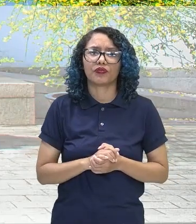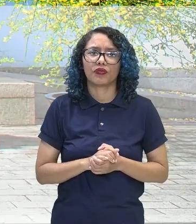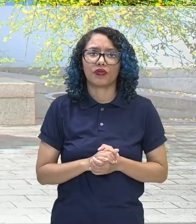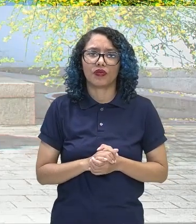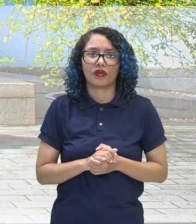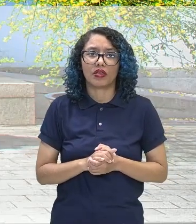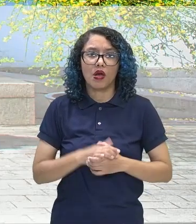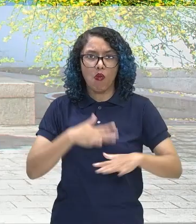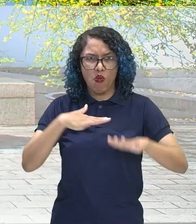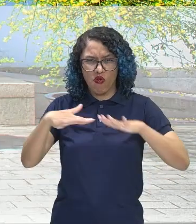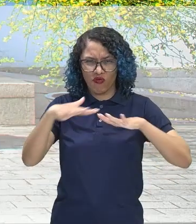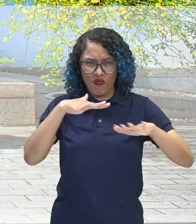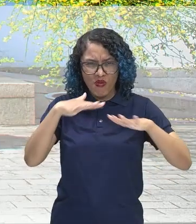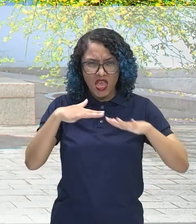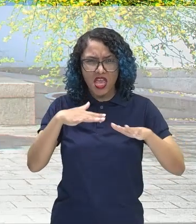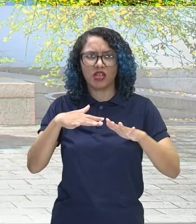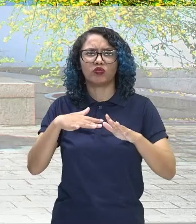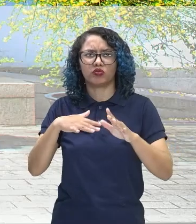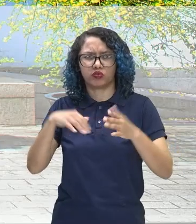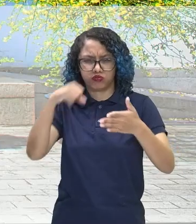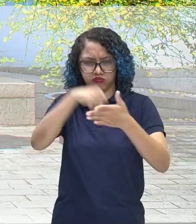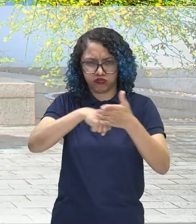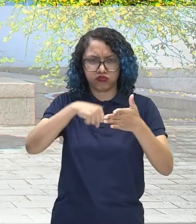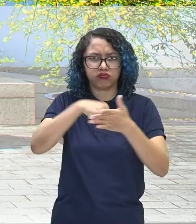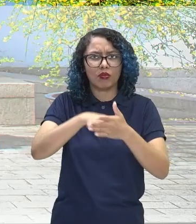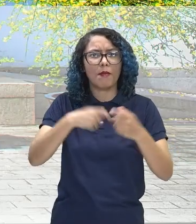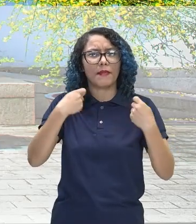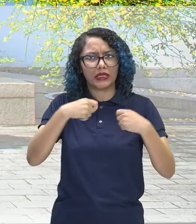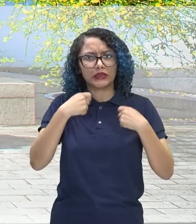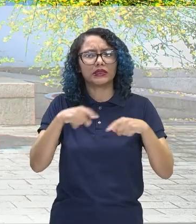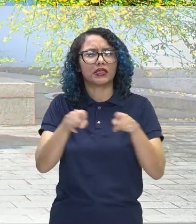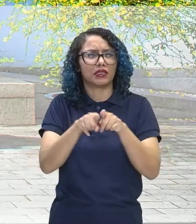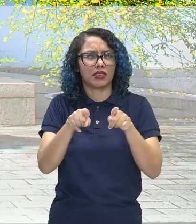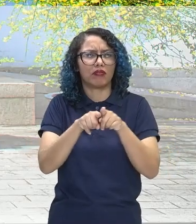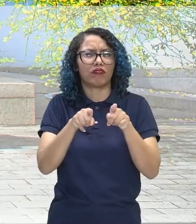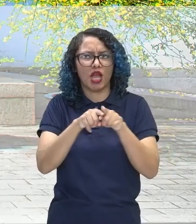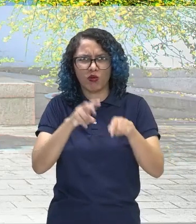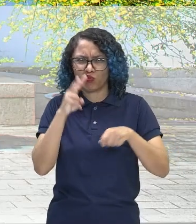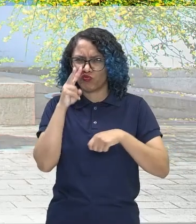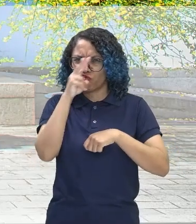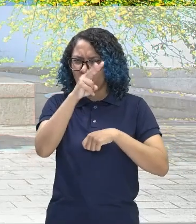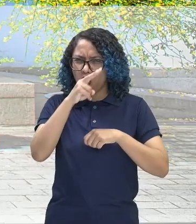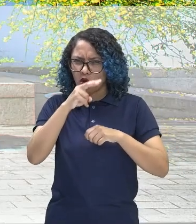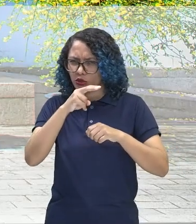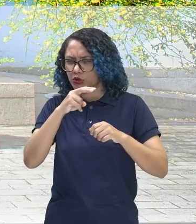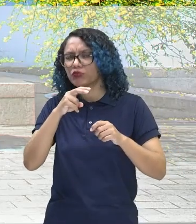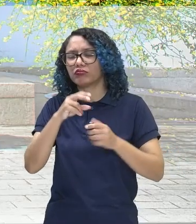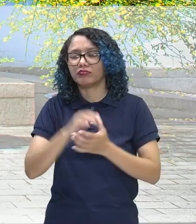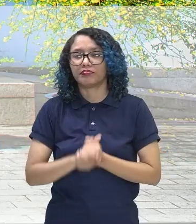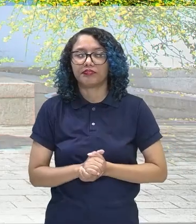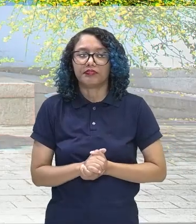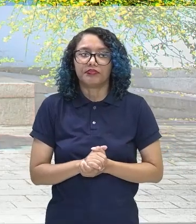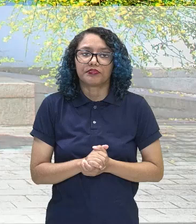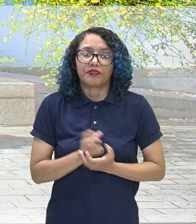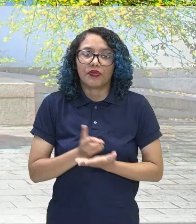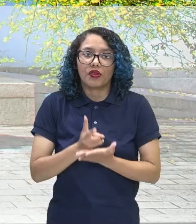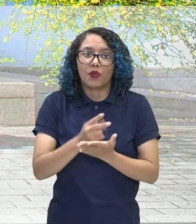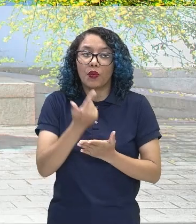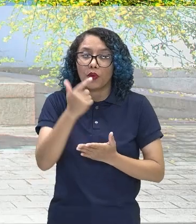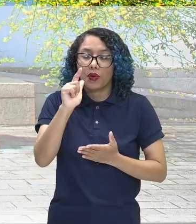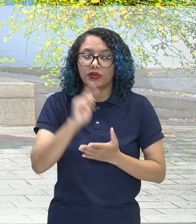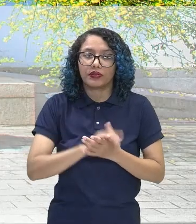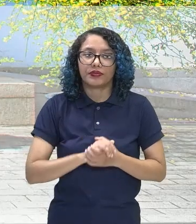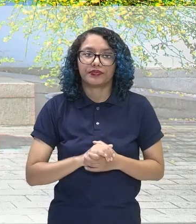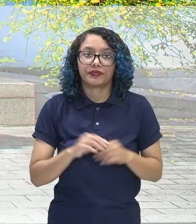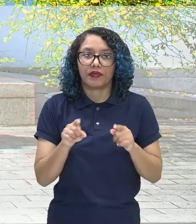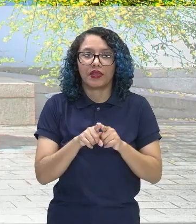os golpes, eles vão ser o quê? Robustos, fortes, tá certo? Prosseguindo, um outro estilo, e